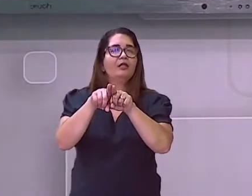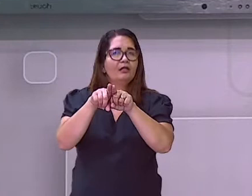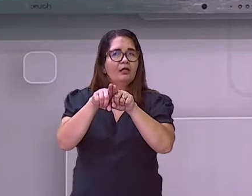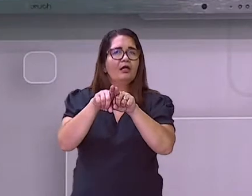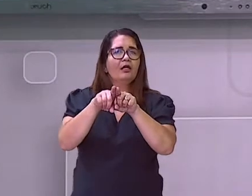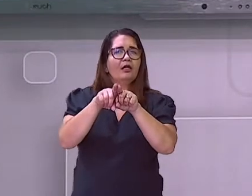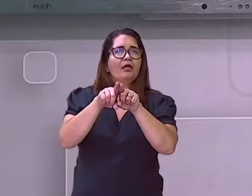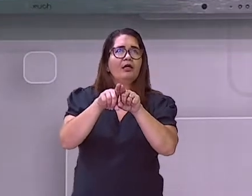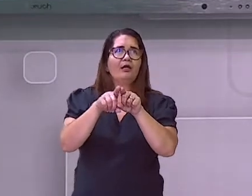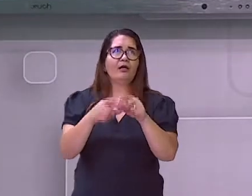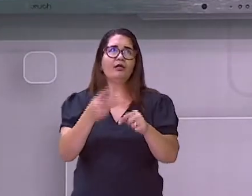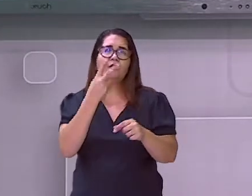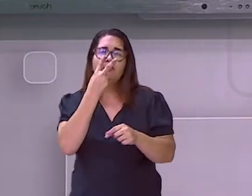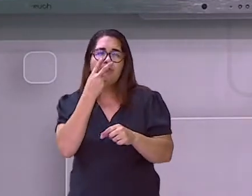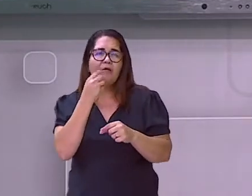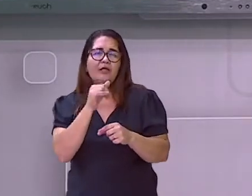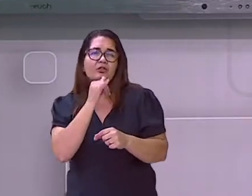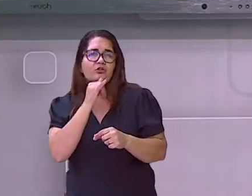importante.